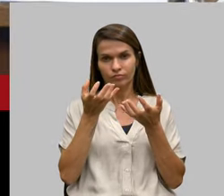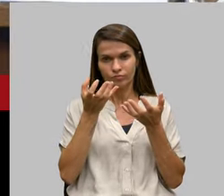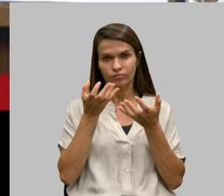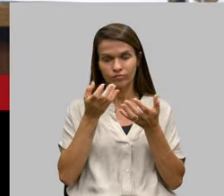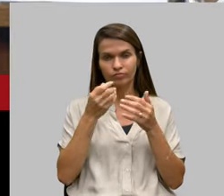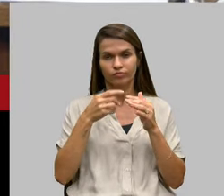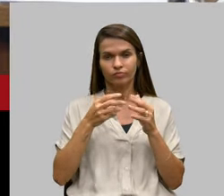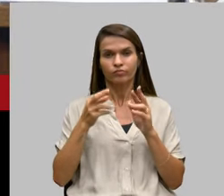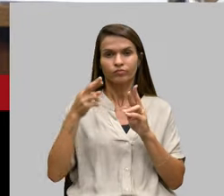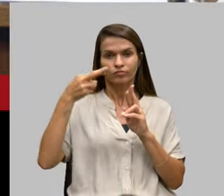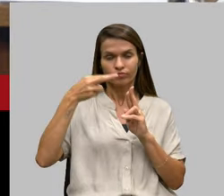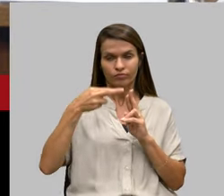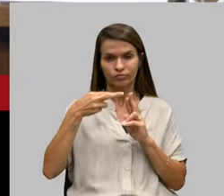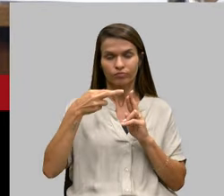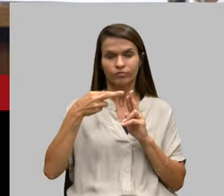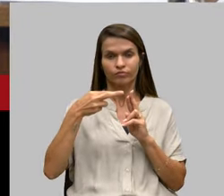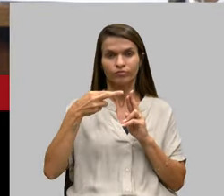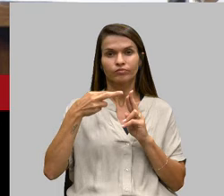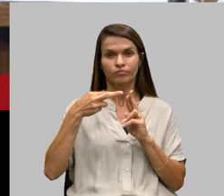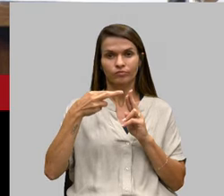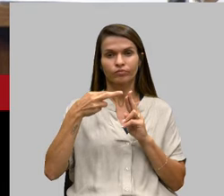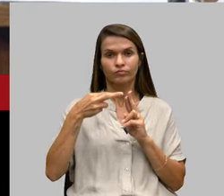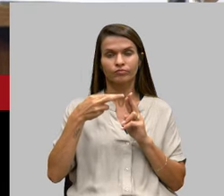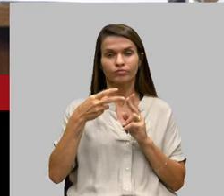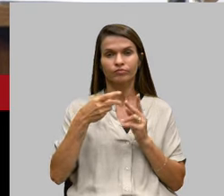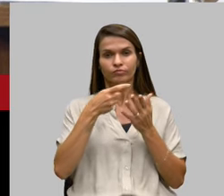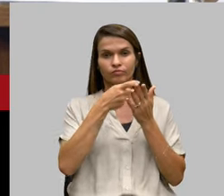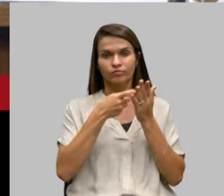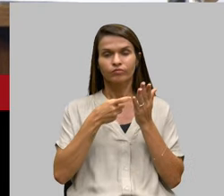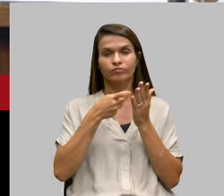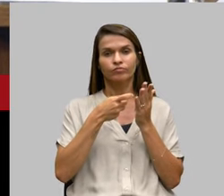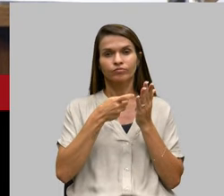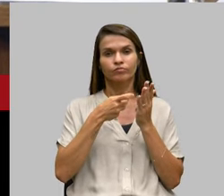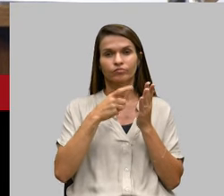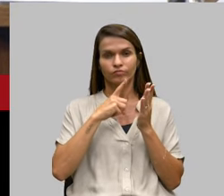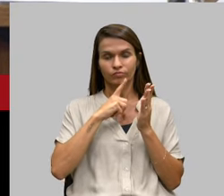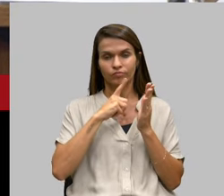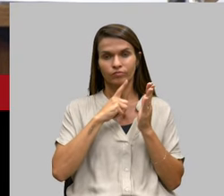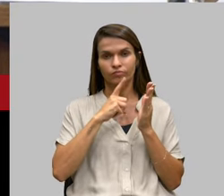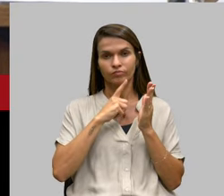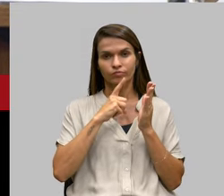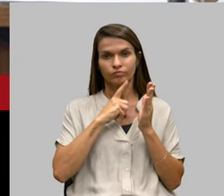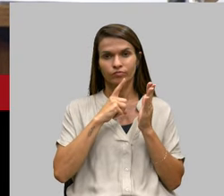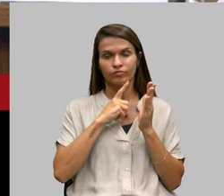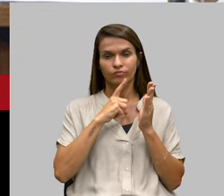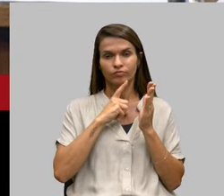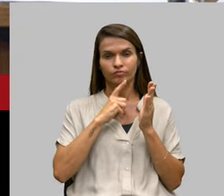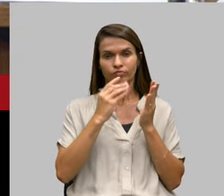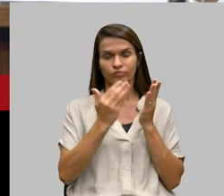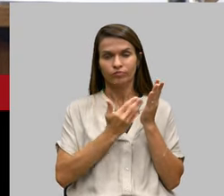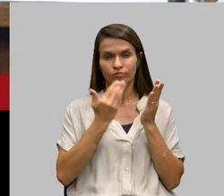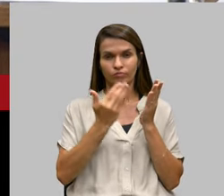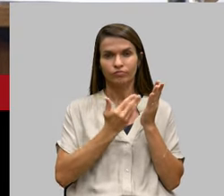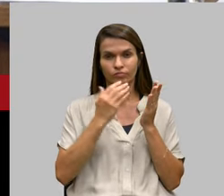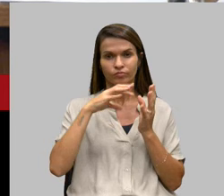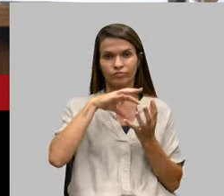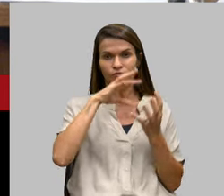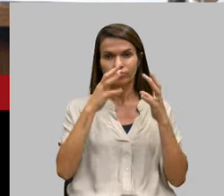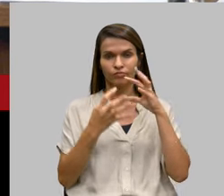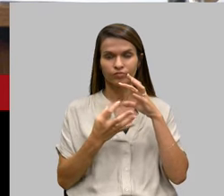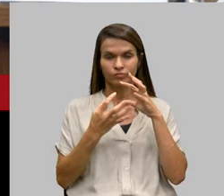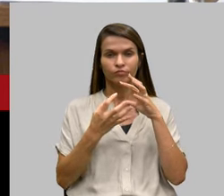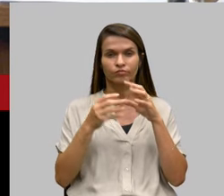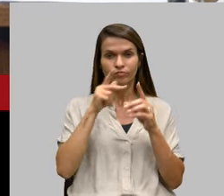referência esse esse texto está publicado na em uma um livro que a reforma da Previdência